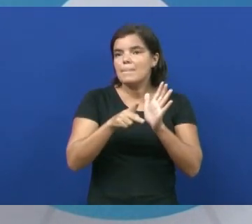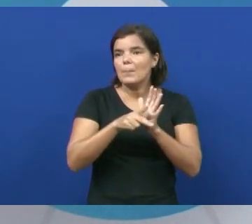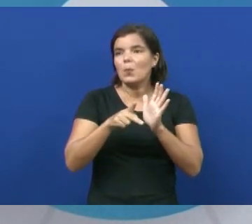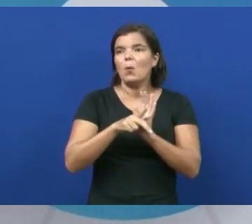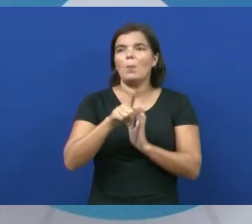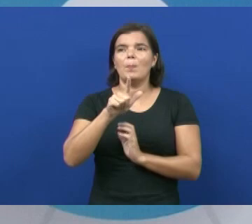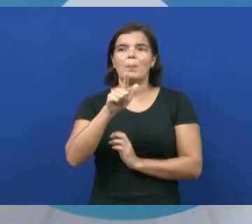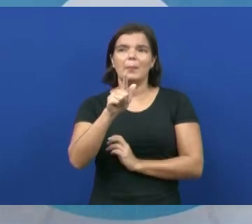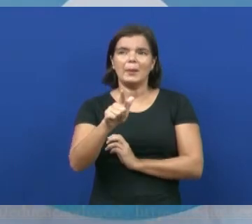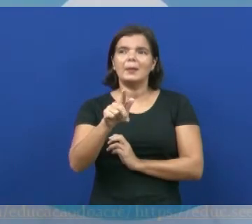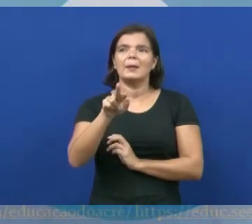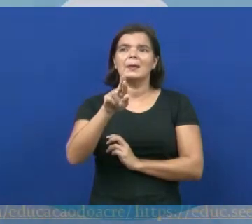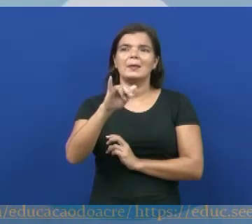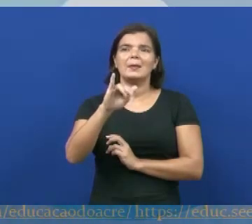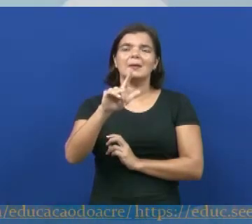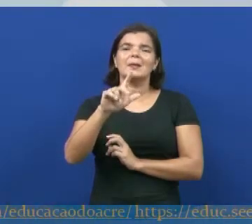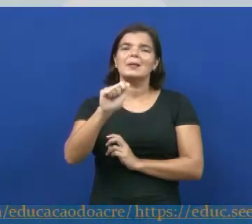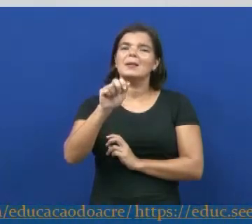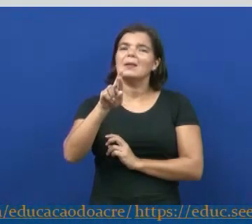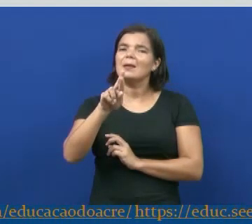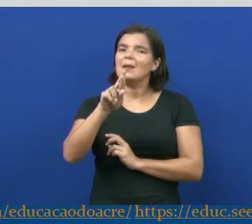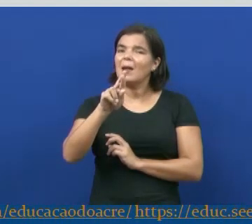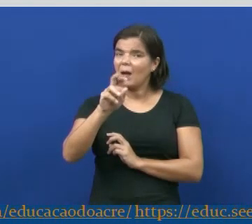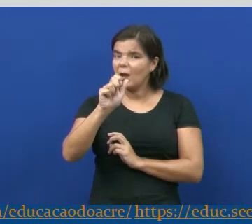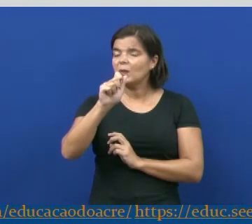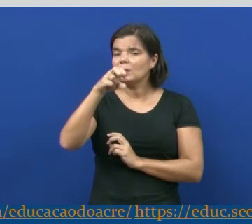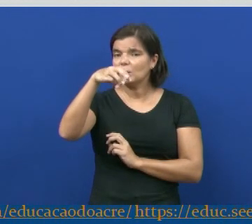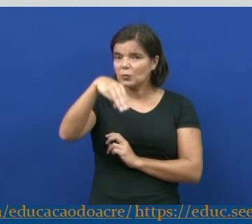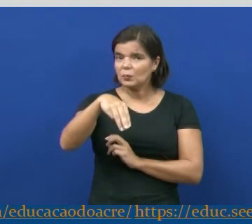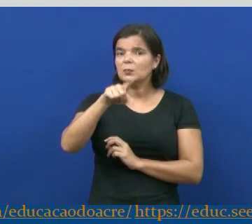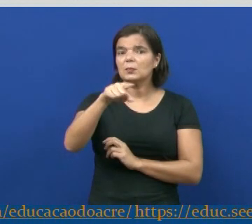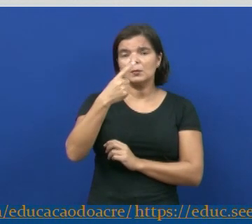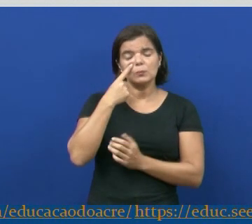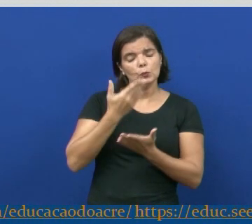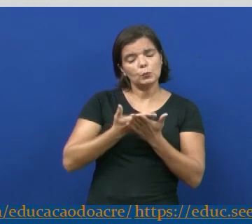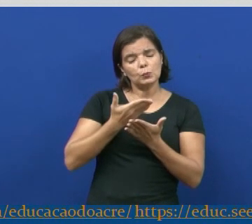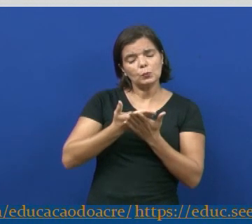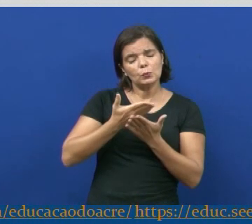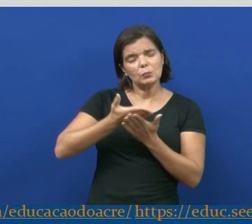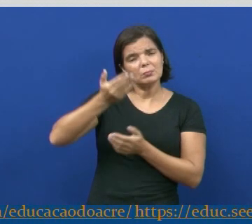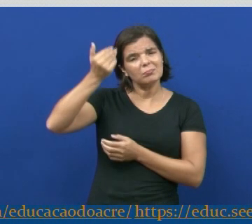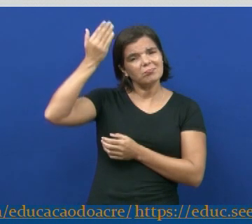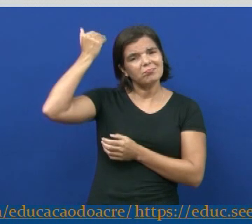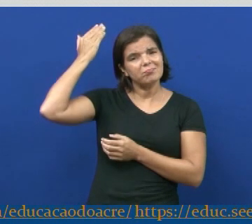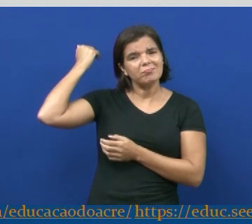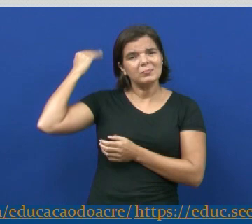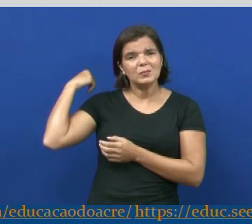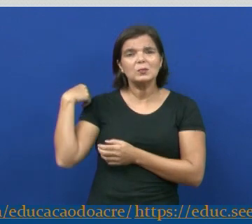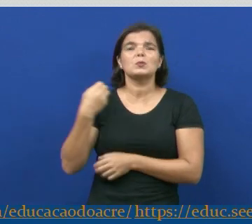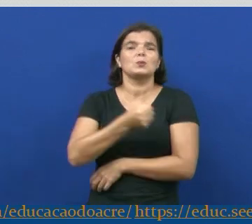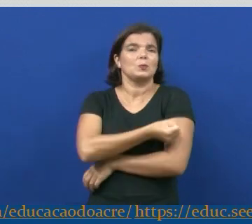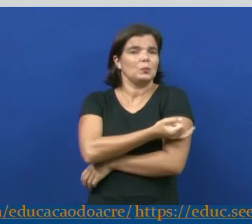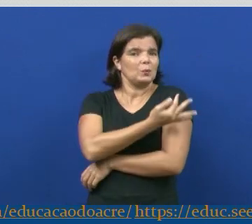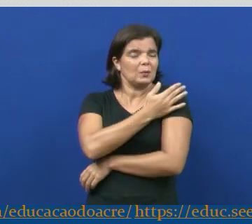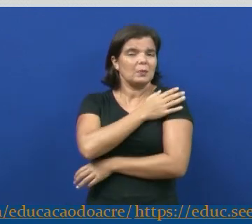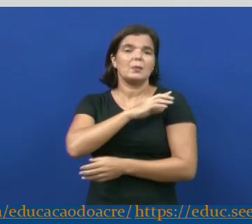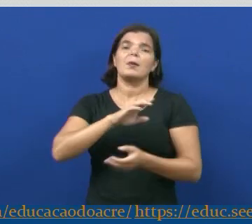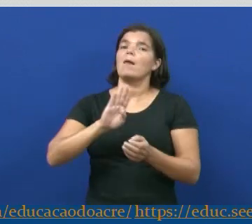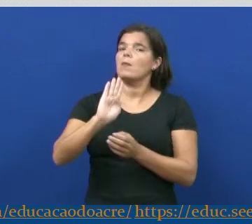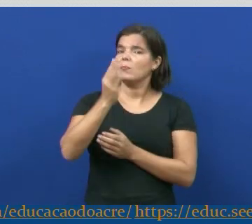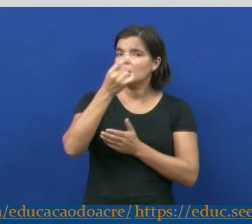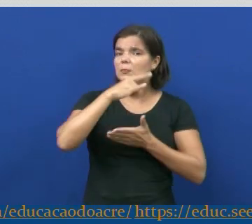grilagem, né, pessoal? Que a gente sabe que é um conceito aí que vocês estudam já lá desde o ensino fundamental, né? Que é a